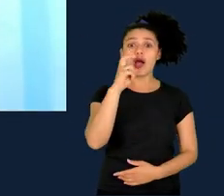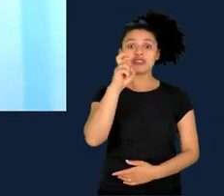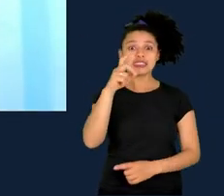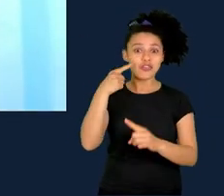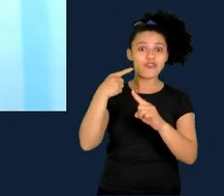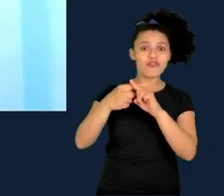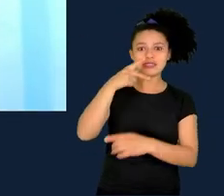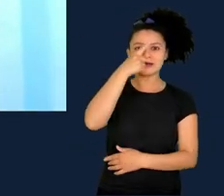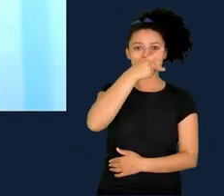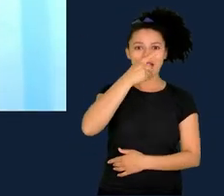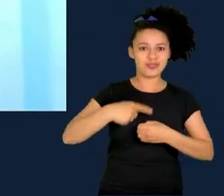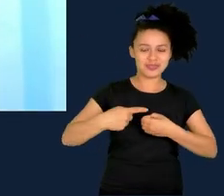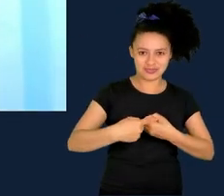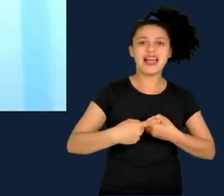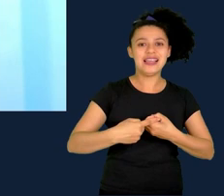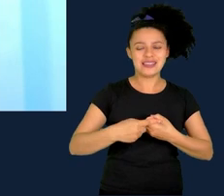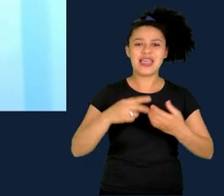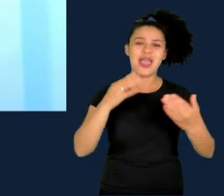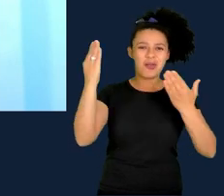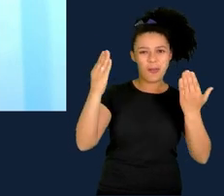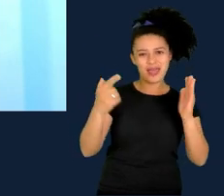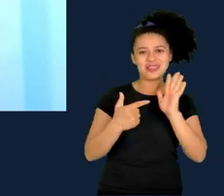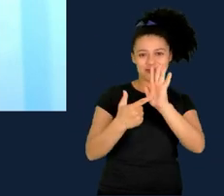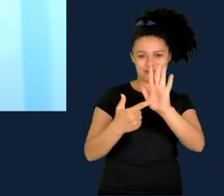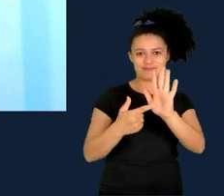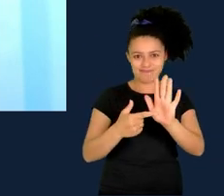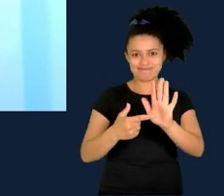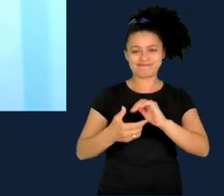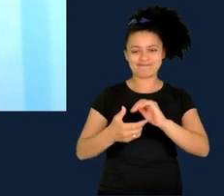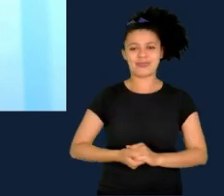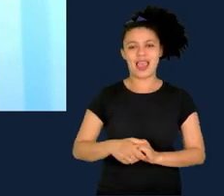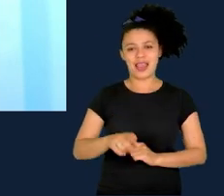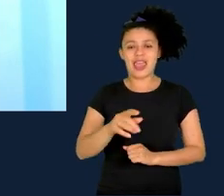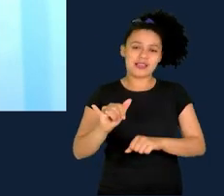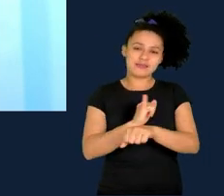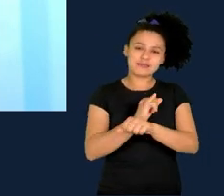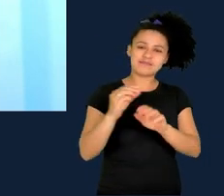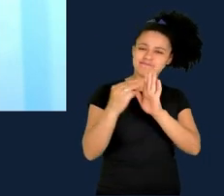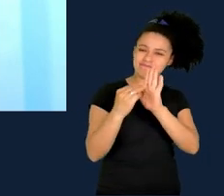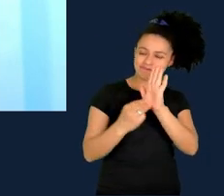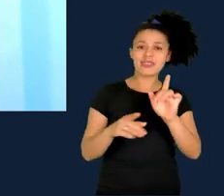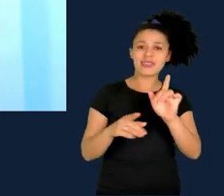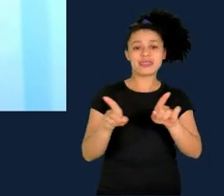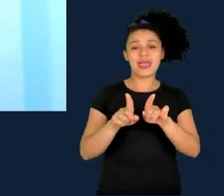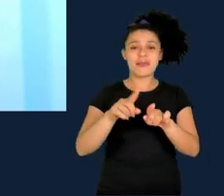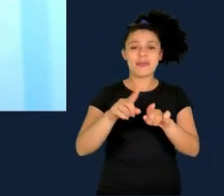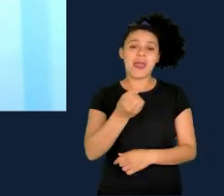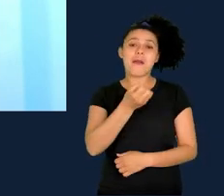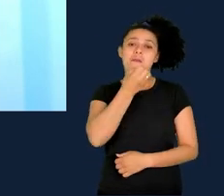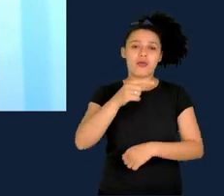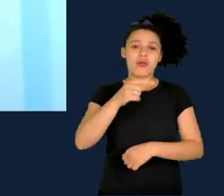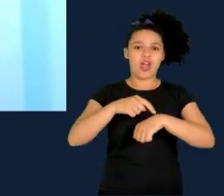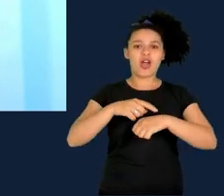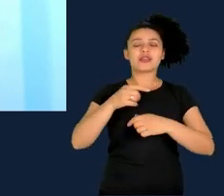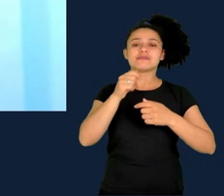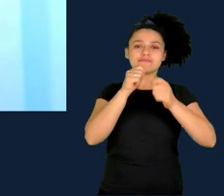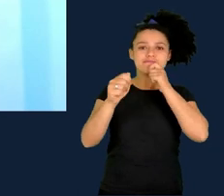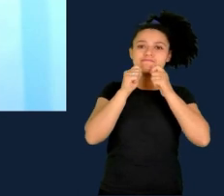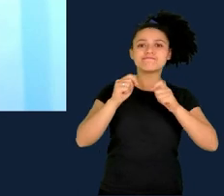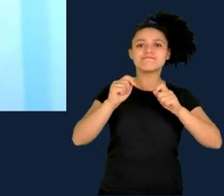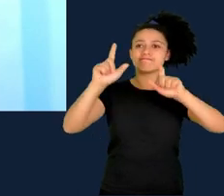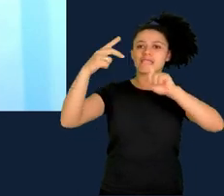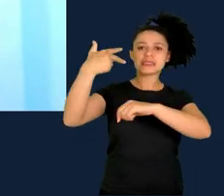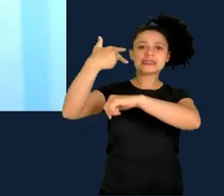com as histórias das pessoas que moram na área na qual você está fazendo uma reportagem, né? Então, as histórias das pessoas falando o